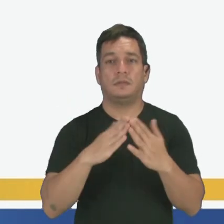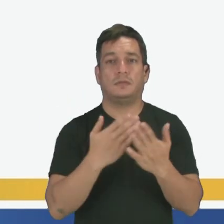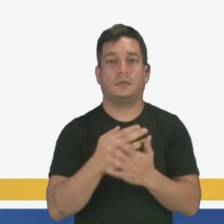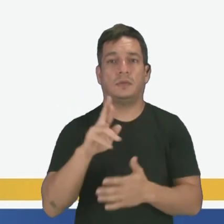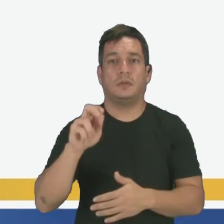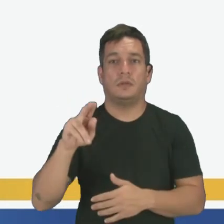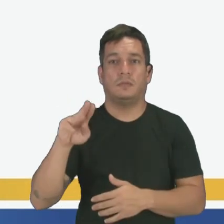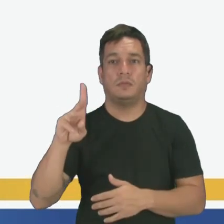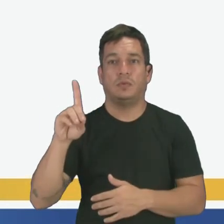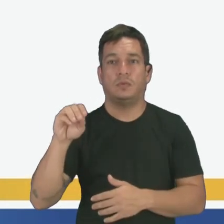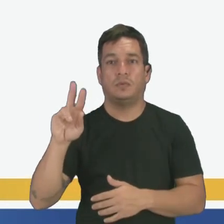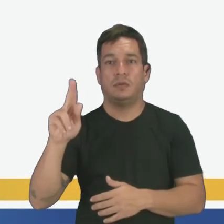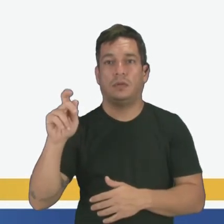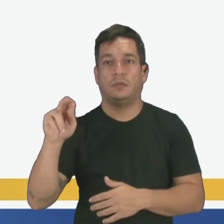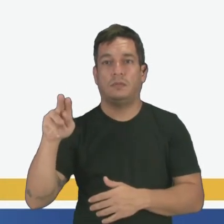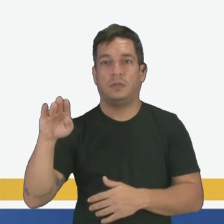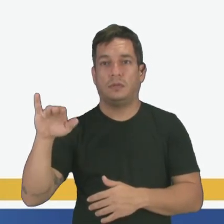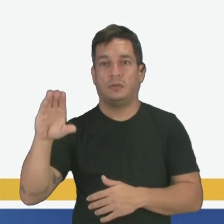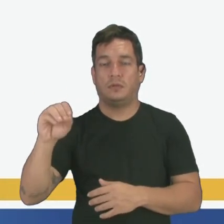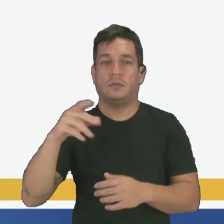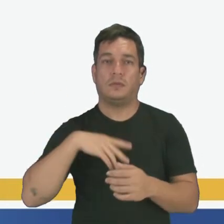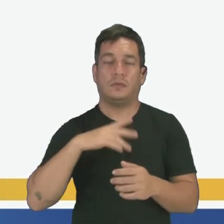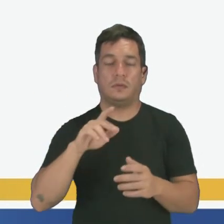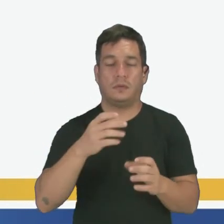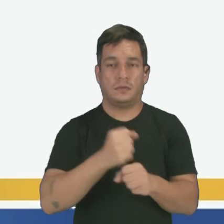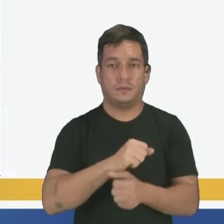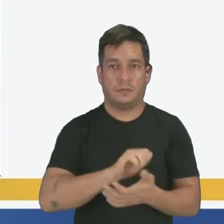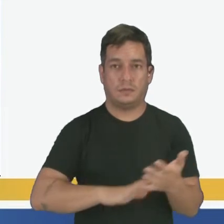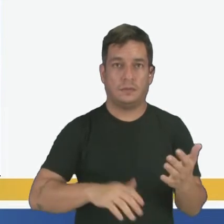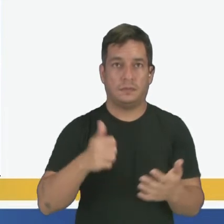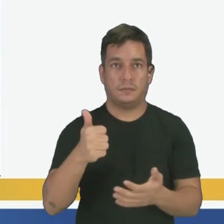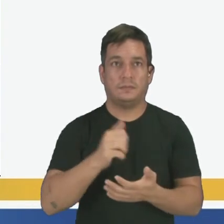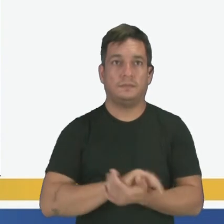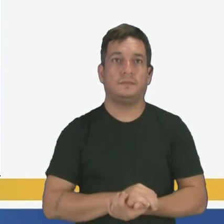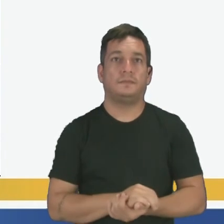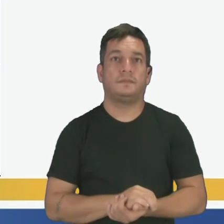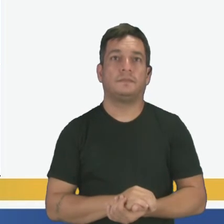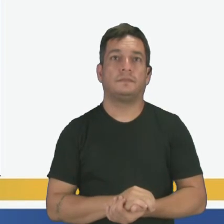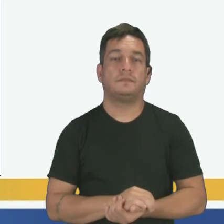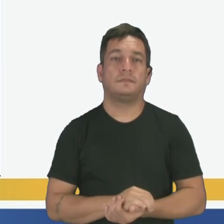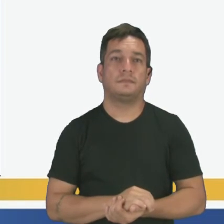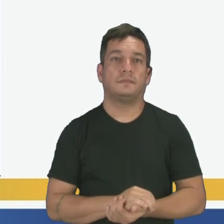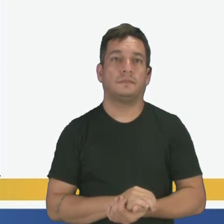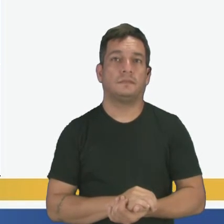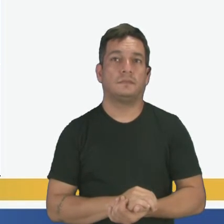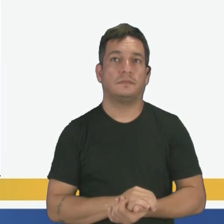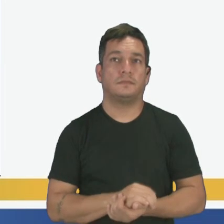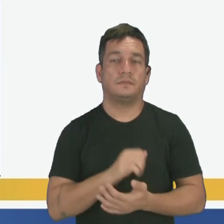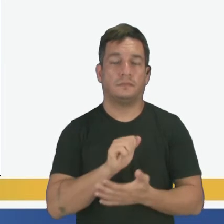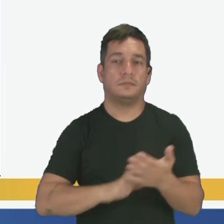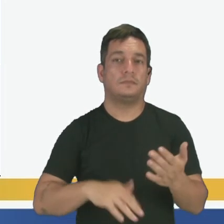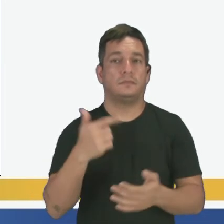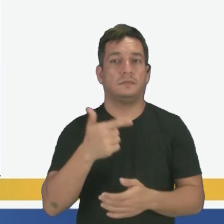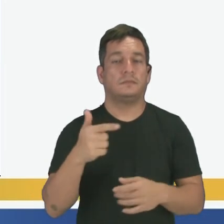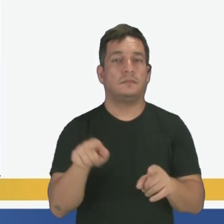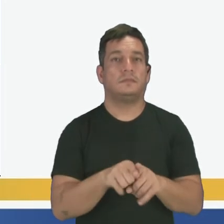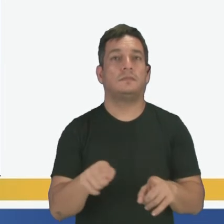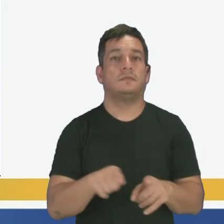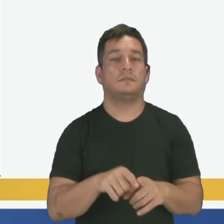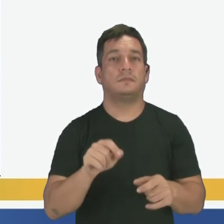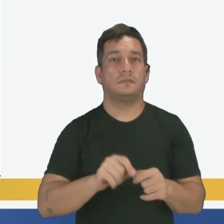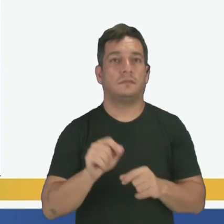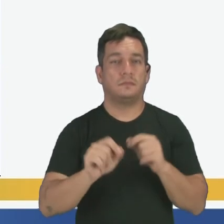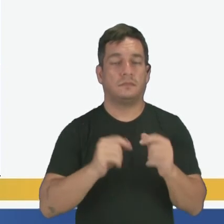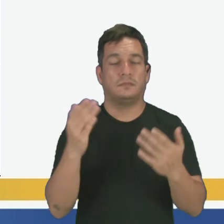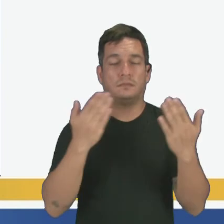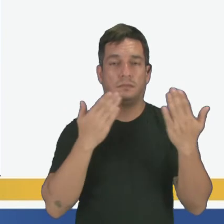estar considerando essa atividade como válida. Tudo bem? Então, no nosso exercitando 2 também fazer